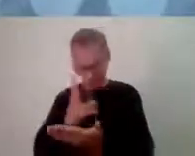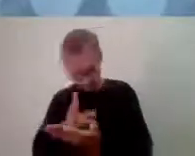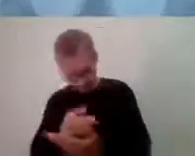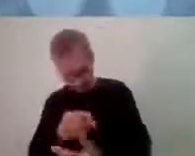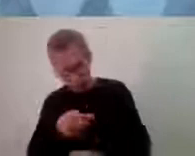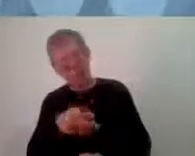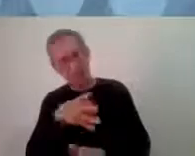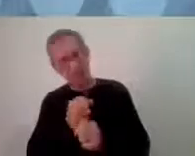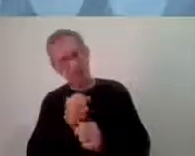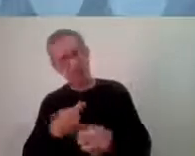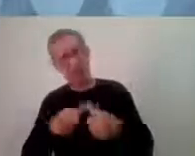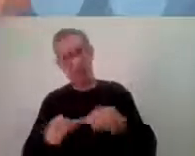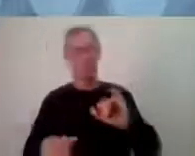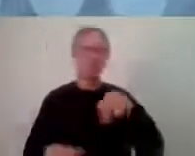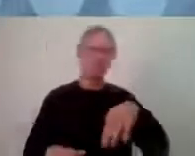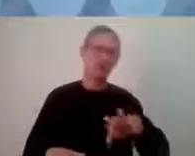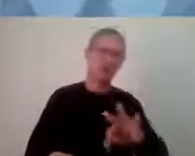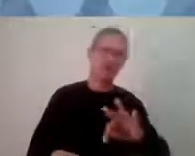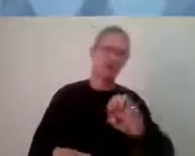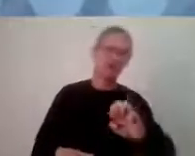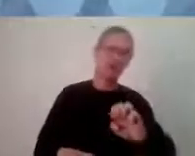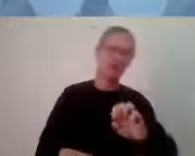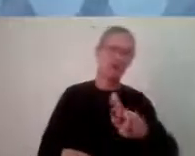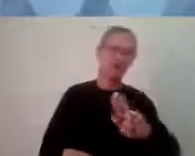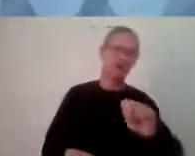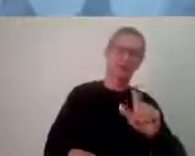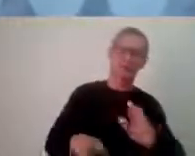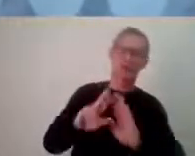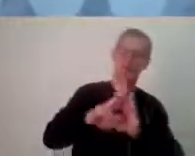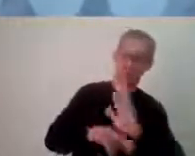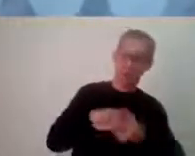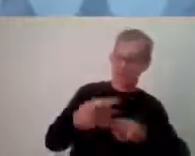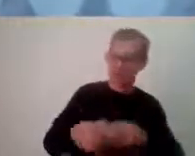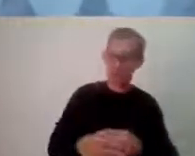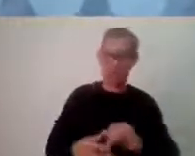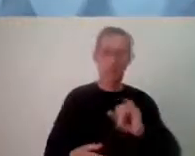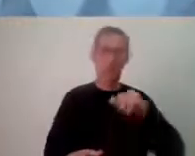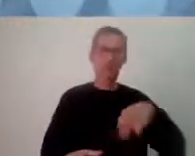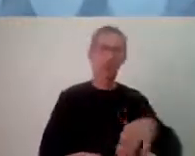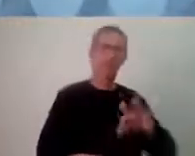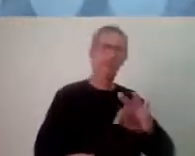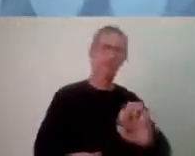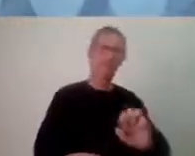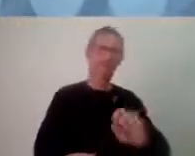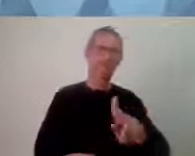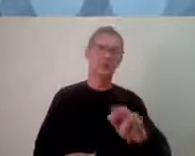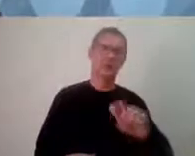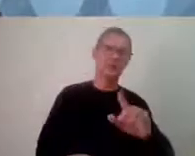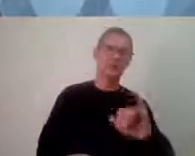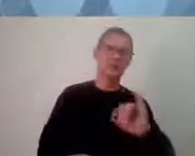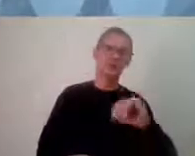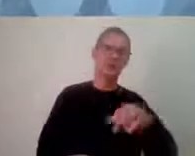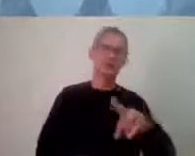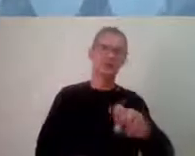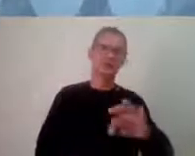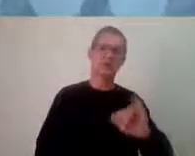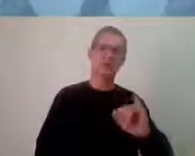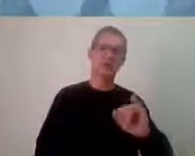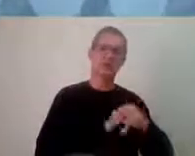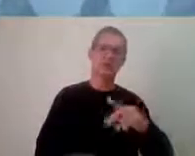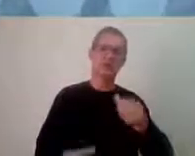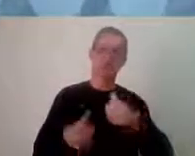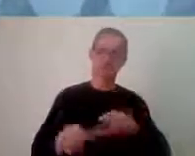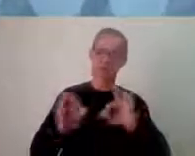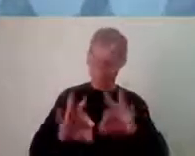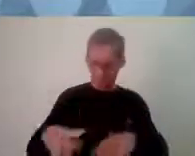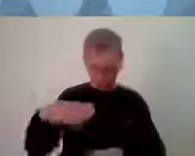estiver calculando essas integrais e aquelas regrinhas lá que eu falei das integrais indefinidas, que é o que nós chamamos de integrais imediatas, tem que estar na ponta